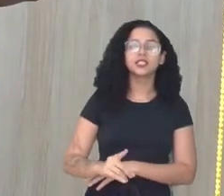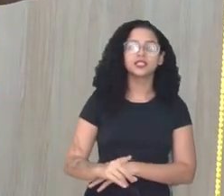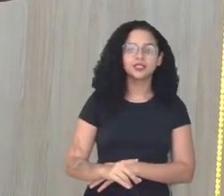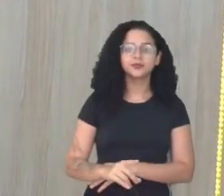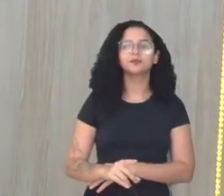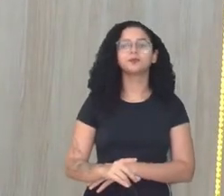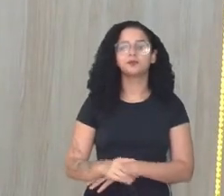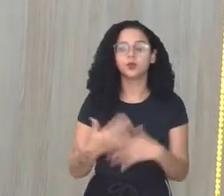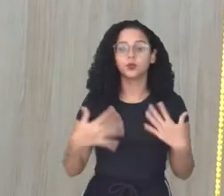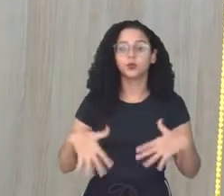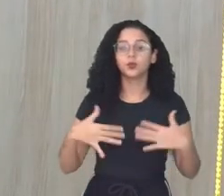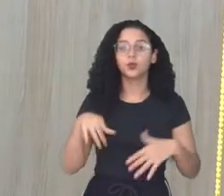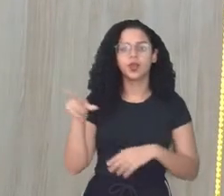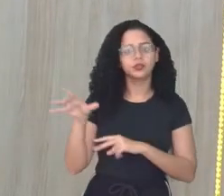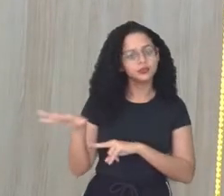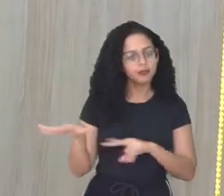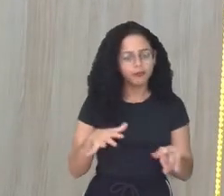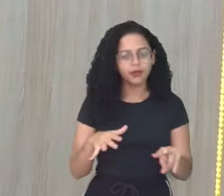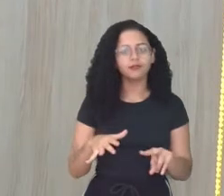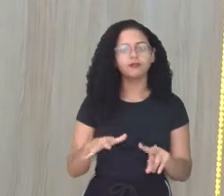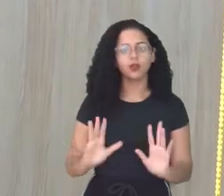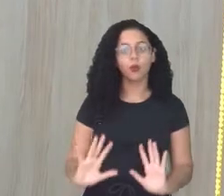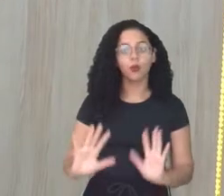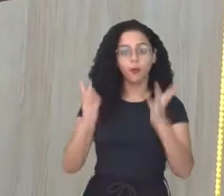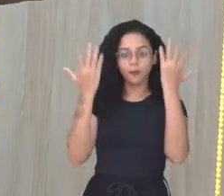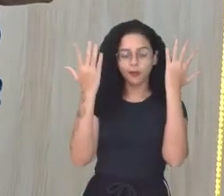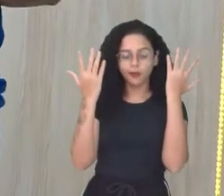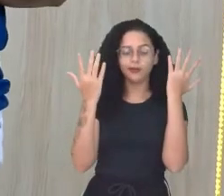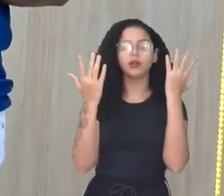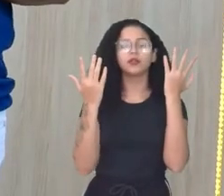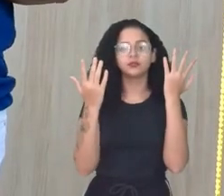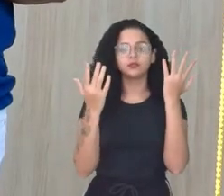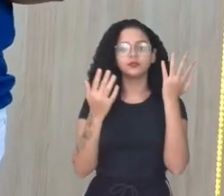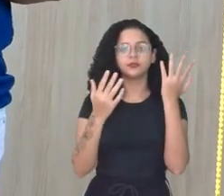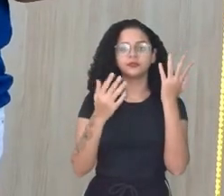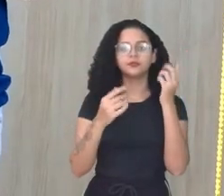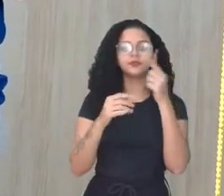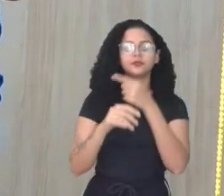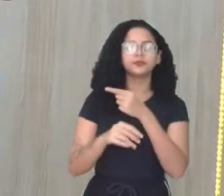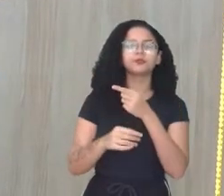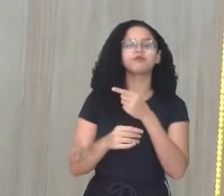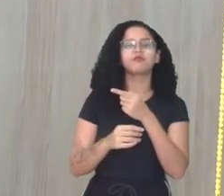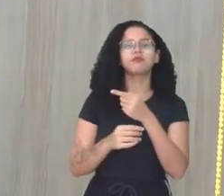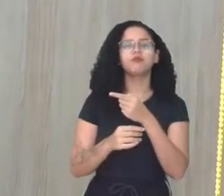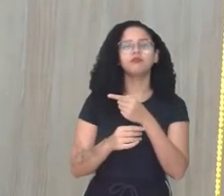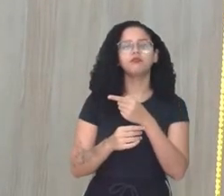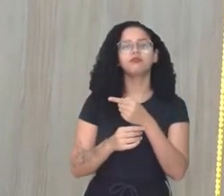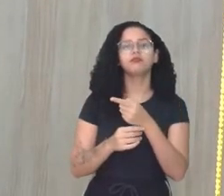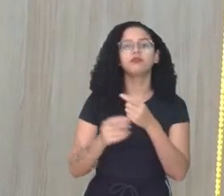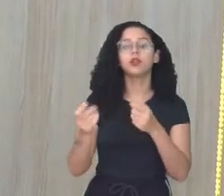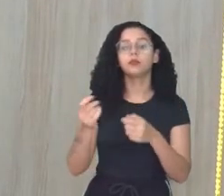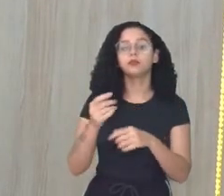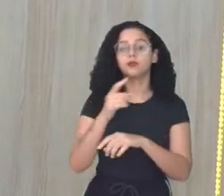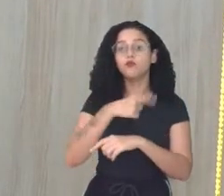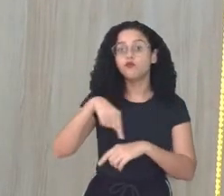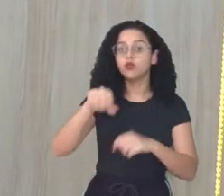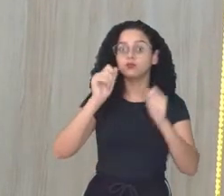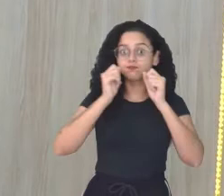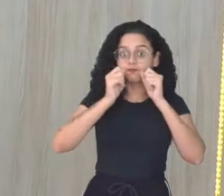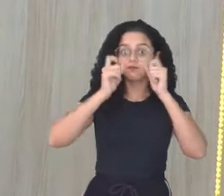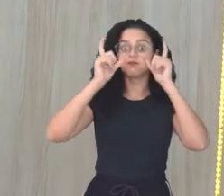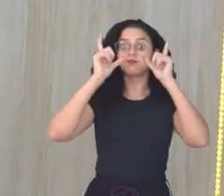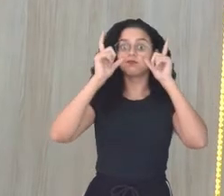Né? Essa semana estamos comemorando, né? Para servir de alerta para nós,